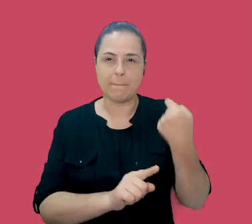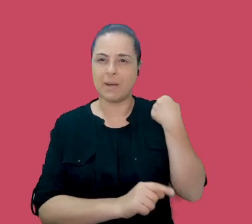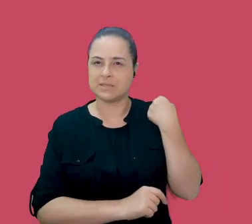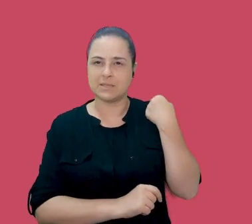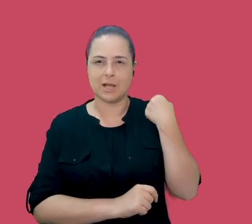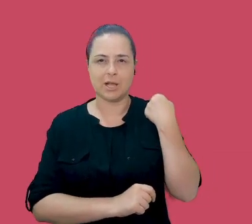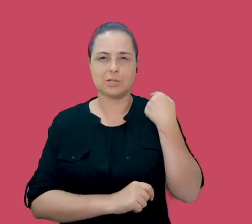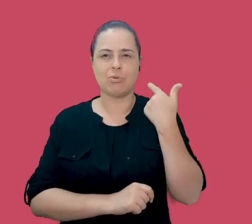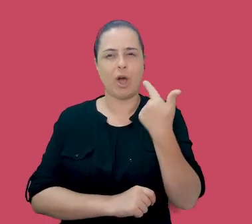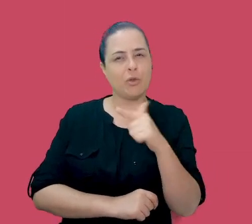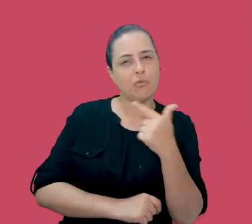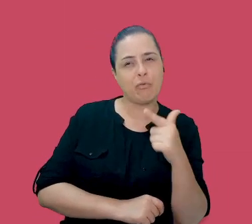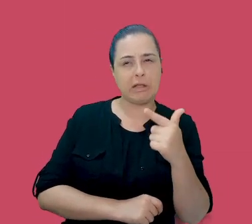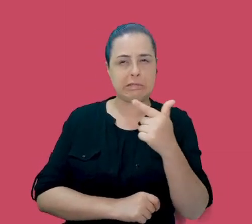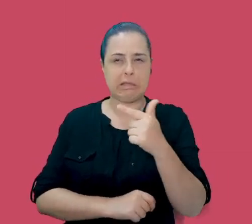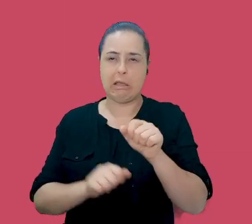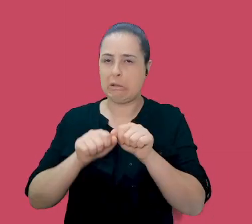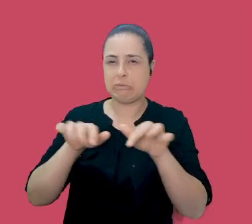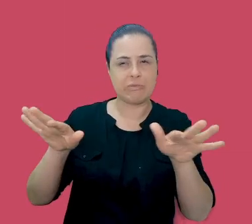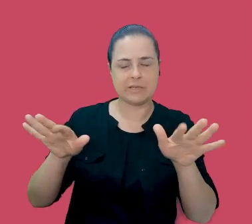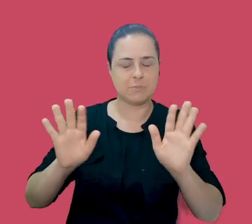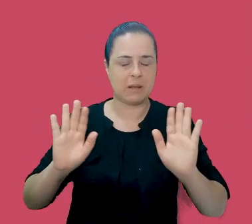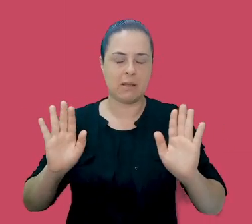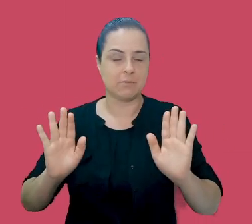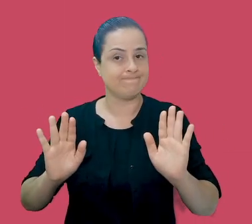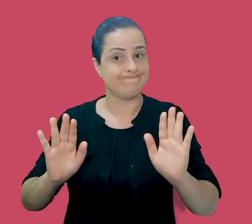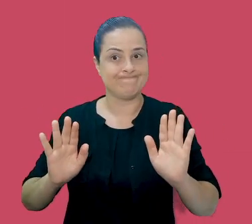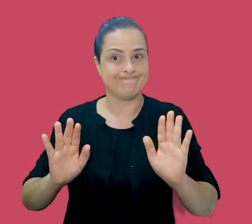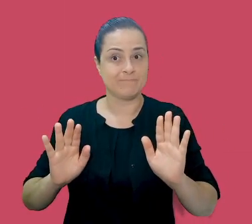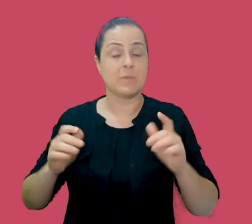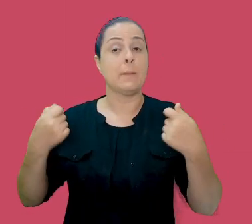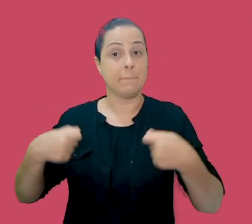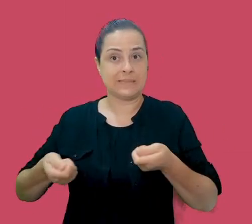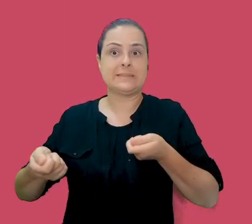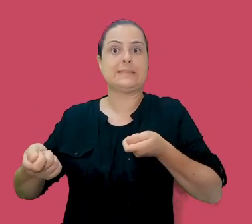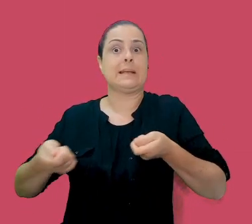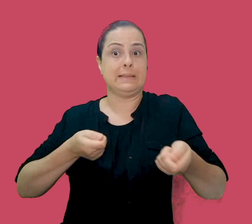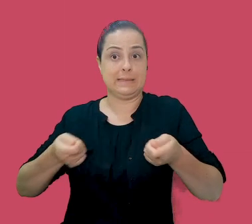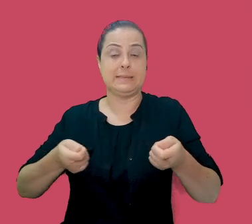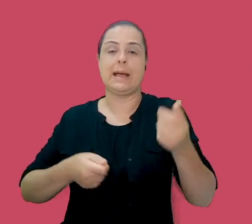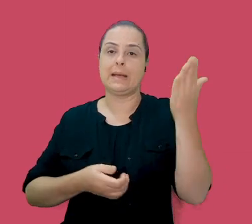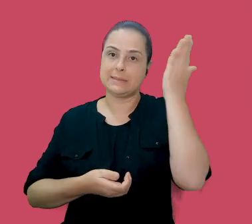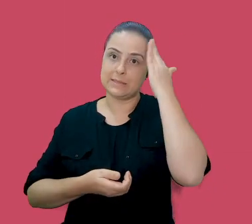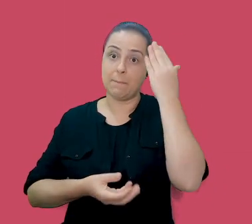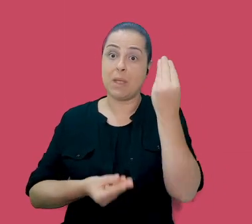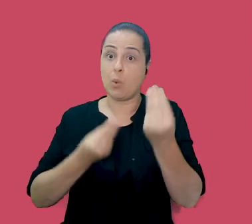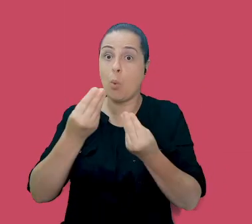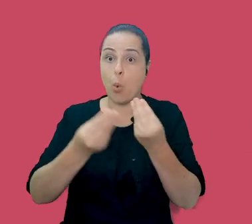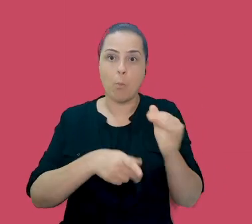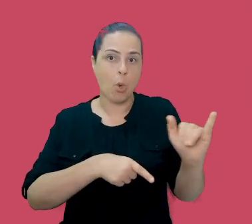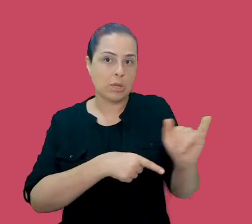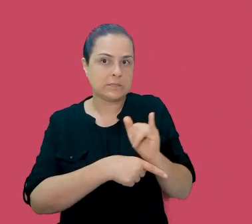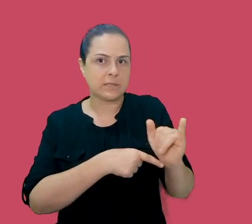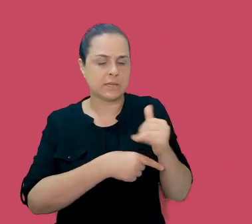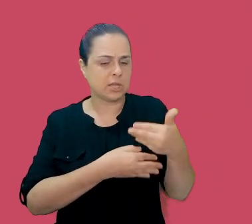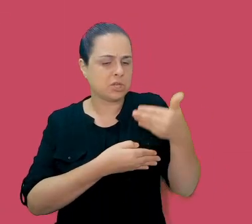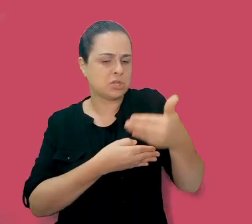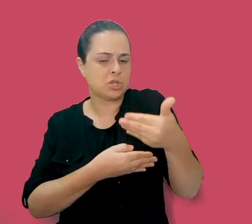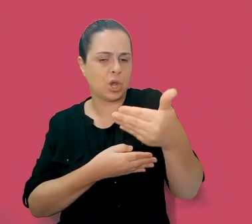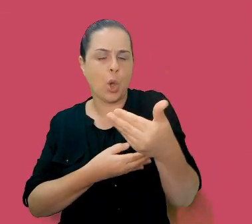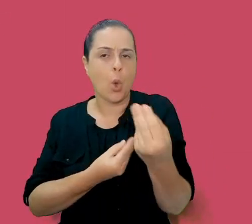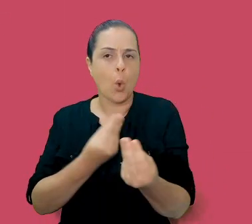vai pegar, não vai, né? Então, assim, é como a gente lida com isso daqui para frente, né? Assim, e eu acho que